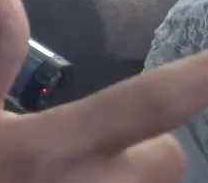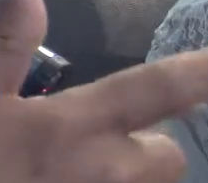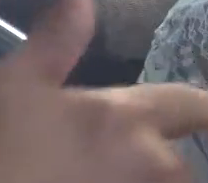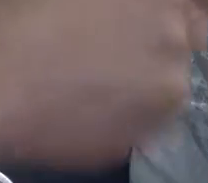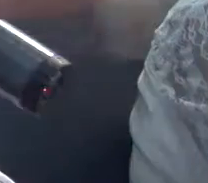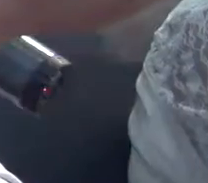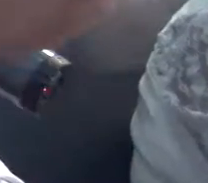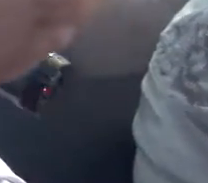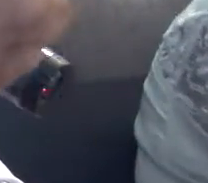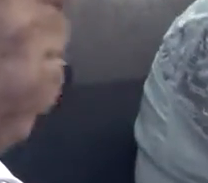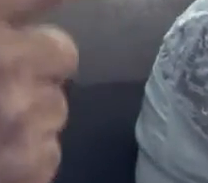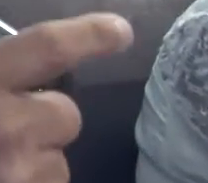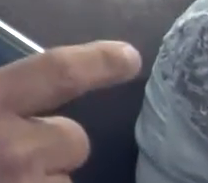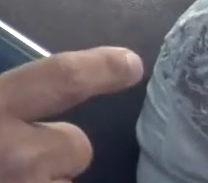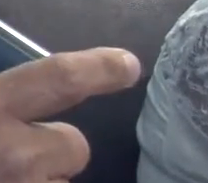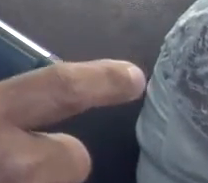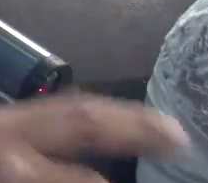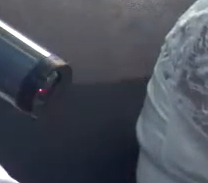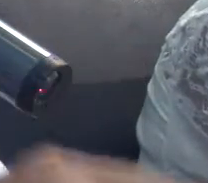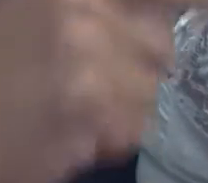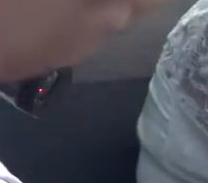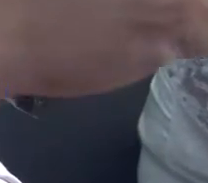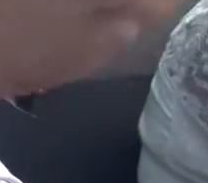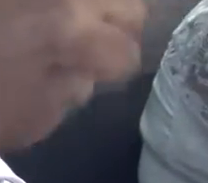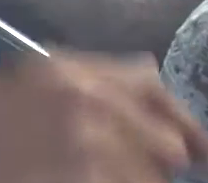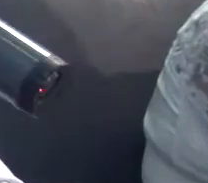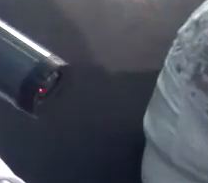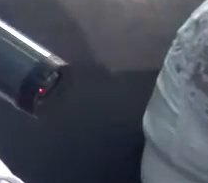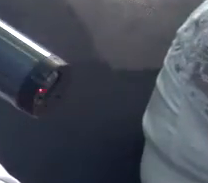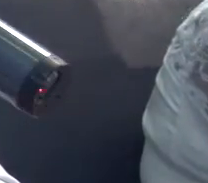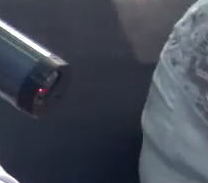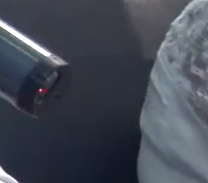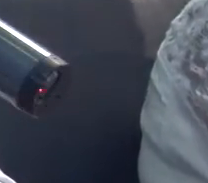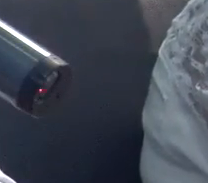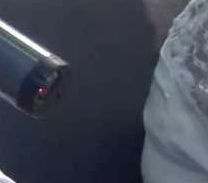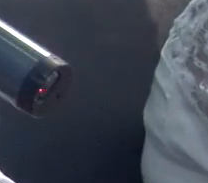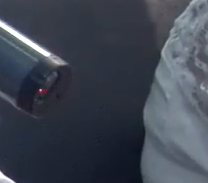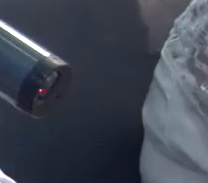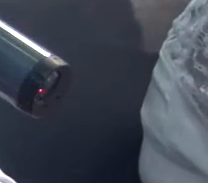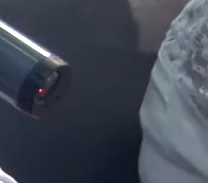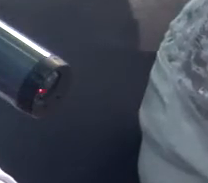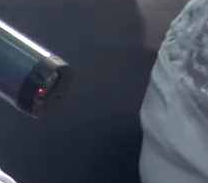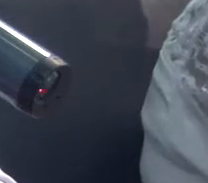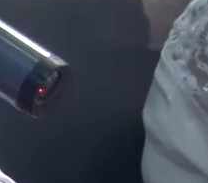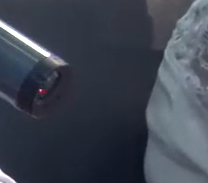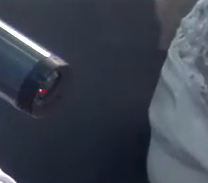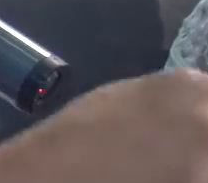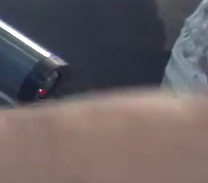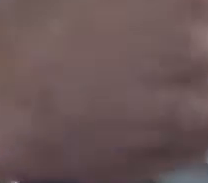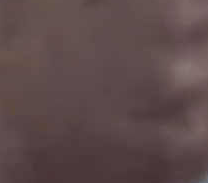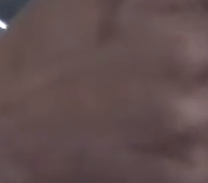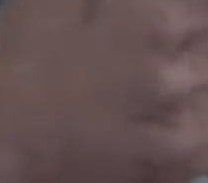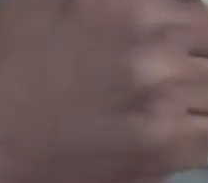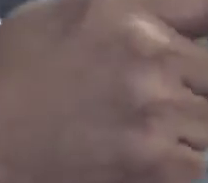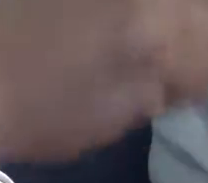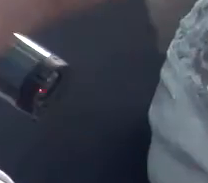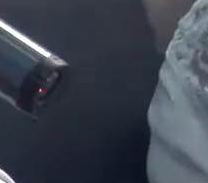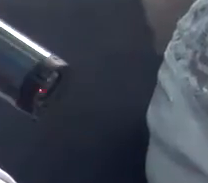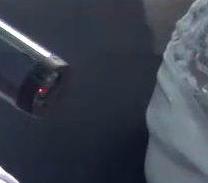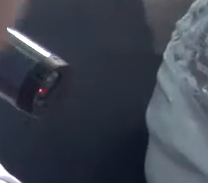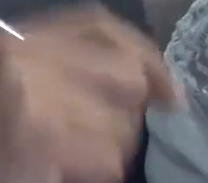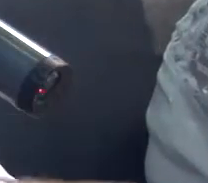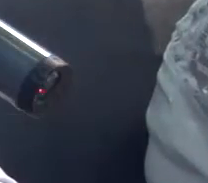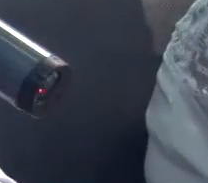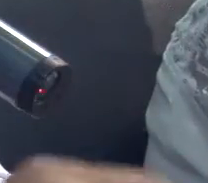pensa na sociedade por inteiro. Reclamar que o deficiente para o carro e não tem condições de chegar lá